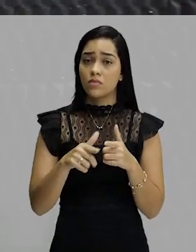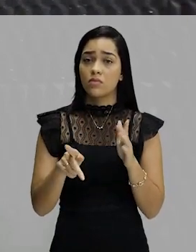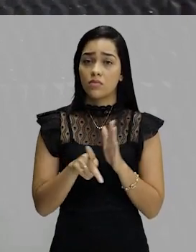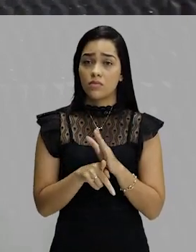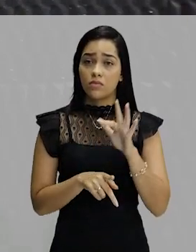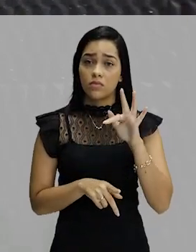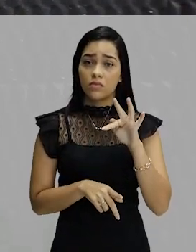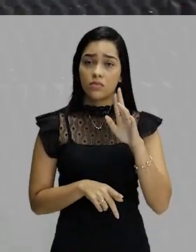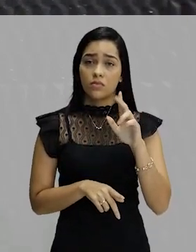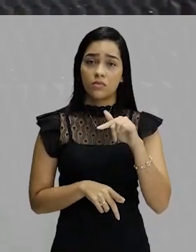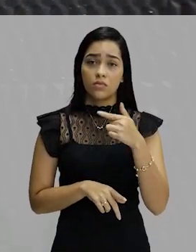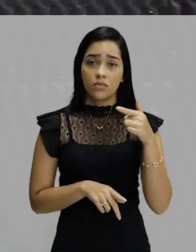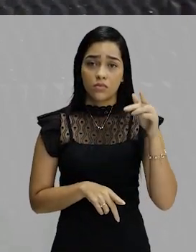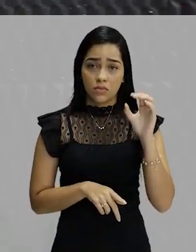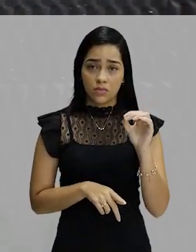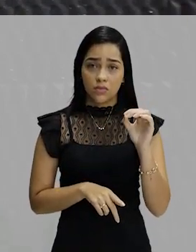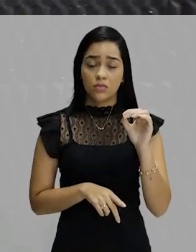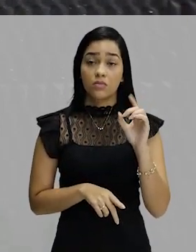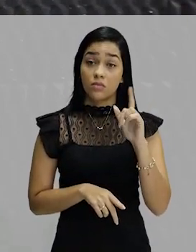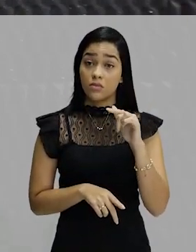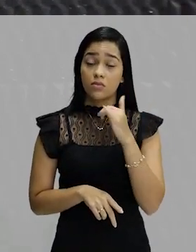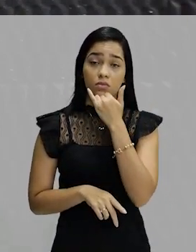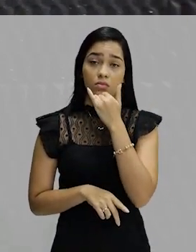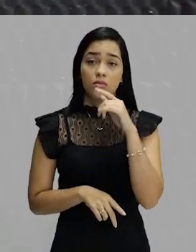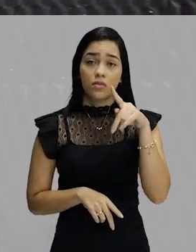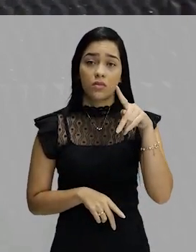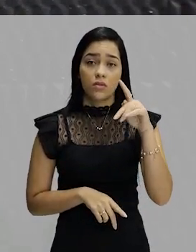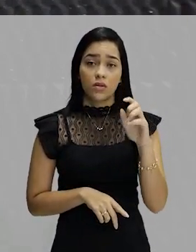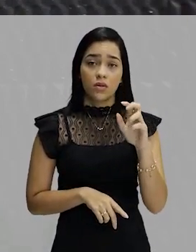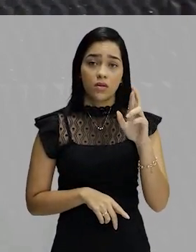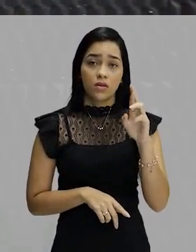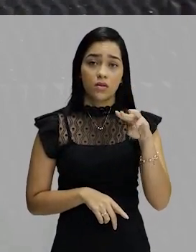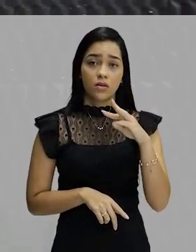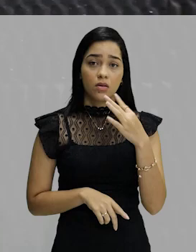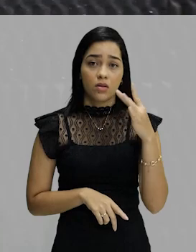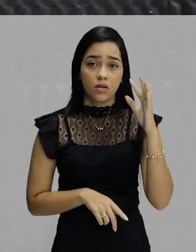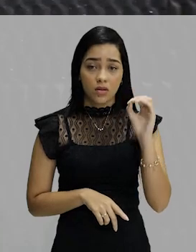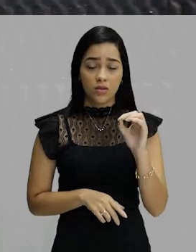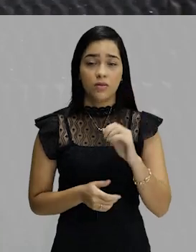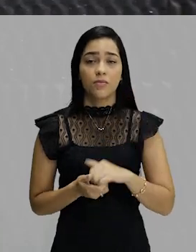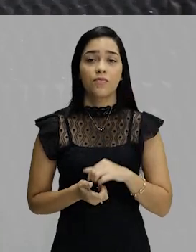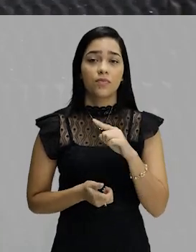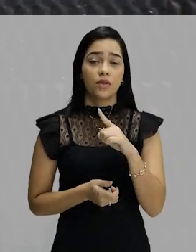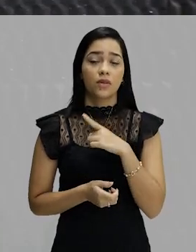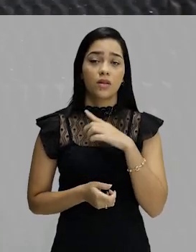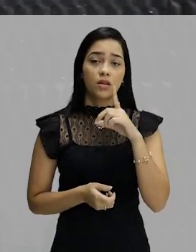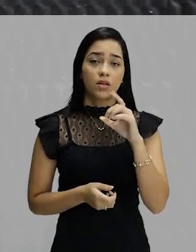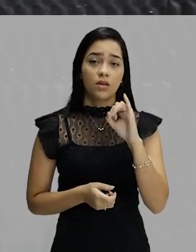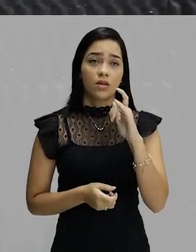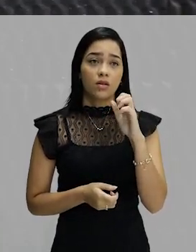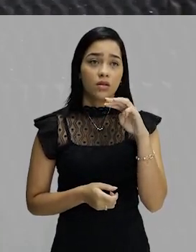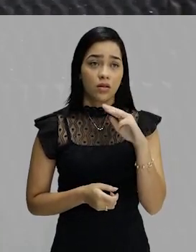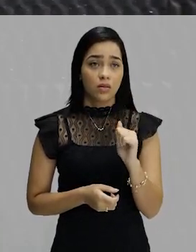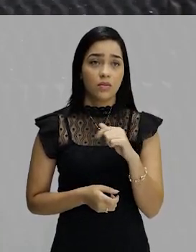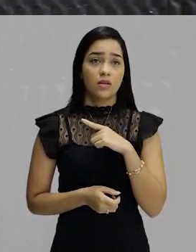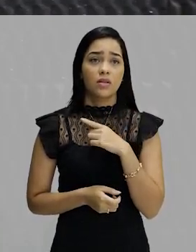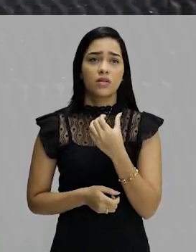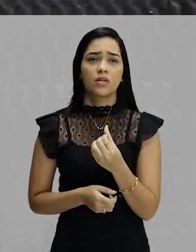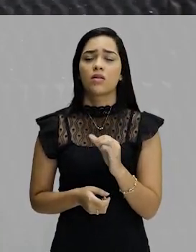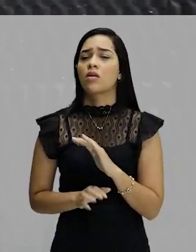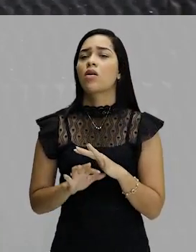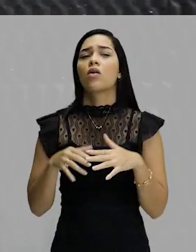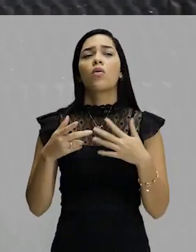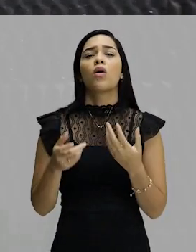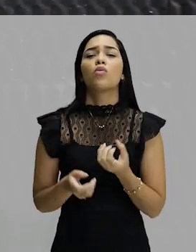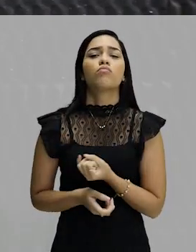de função, certo? De permutação, desculpa. Então, veja bem, então você tem aqui dilema, são 6. Qual o